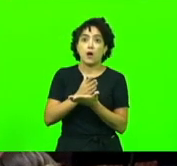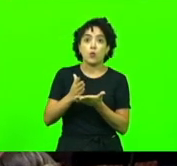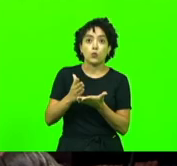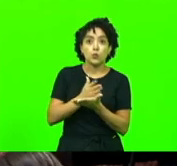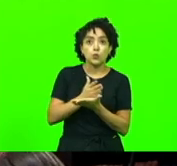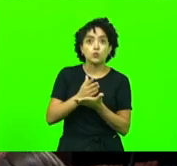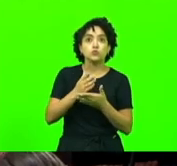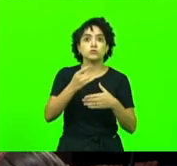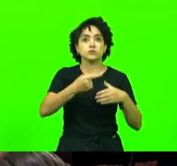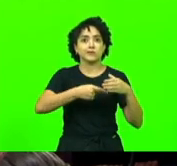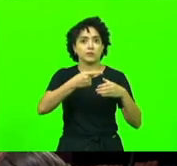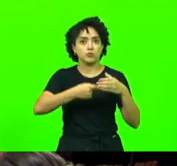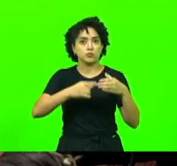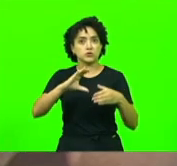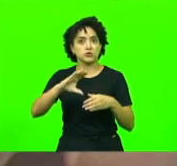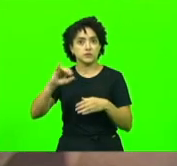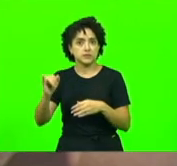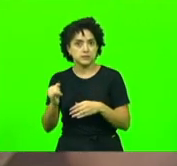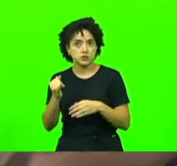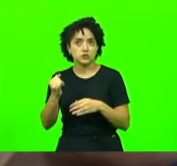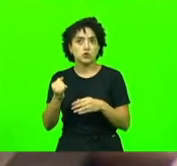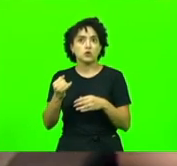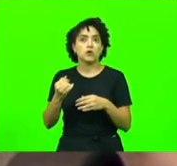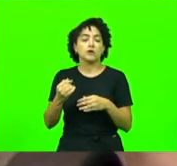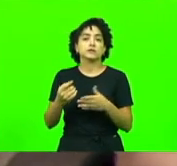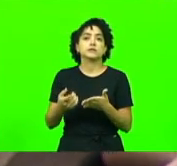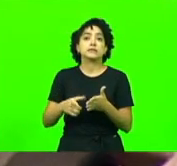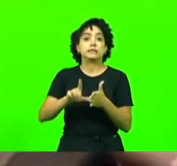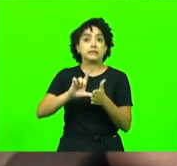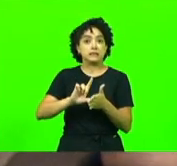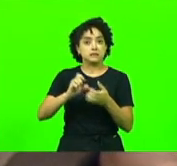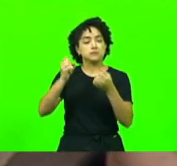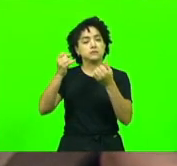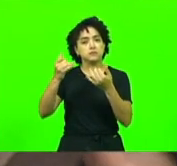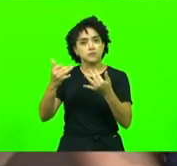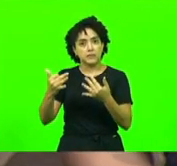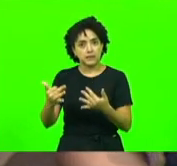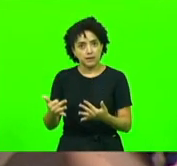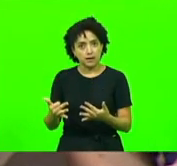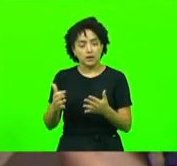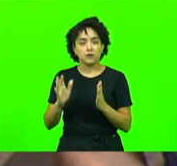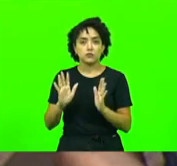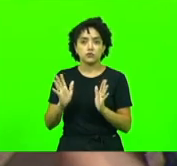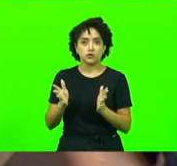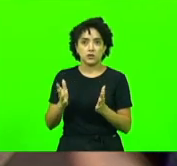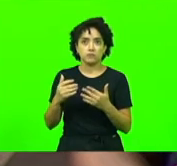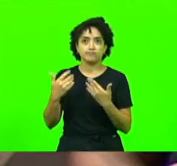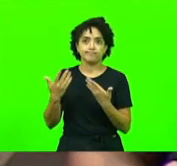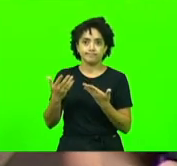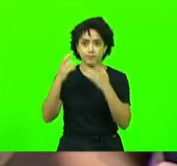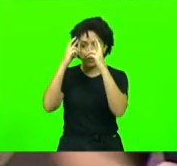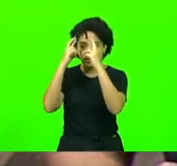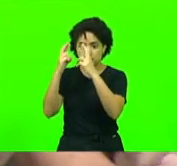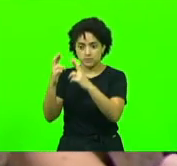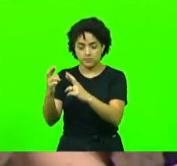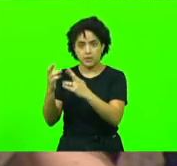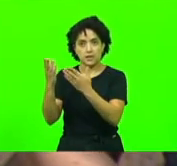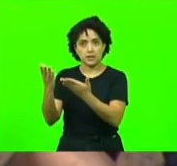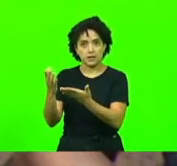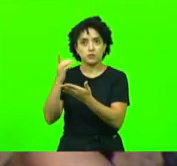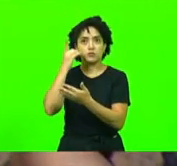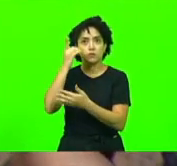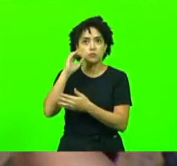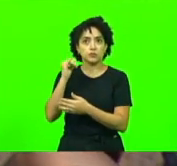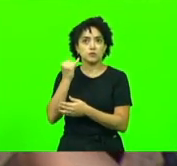CCJ que me antecederam já explicaram, mas, com todo o respeito ao deputado Jessé, nós